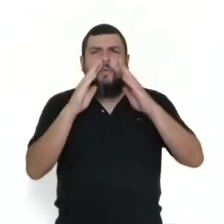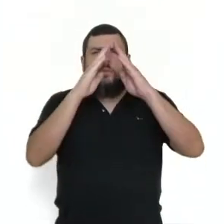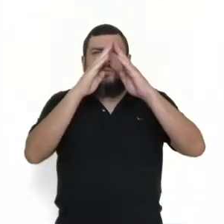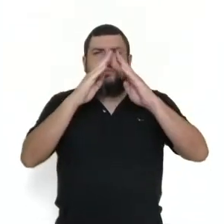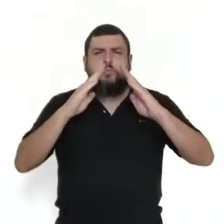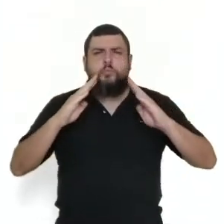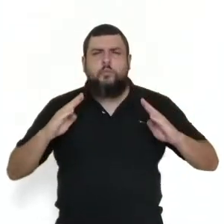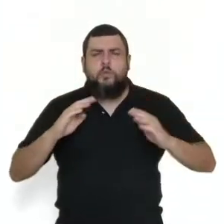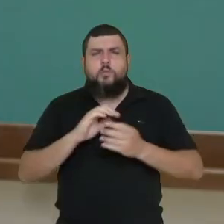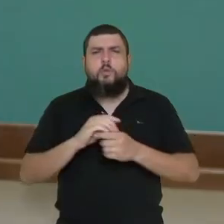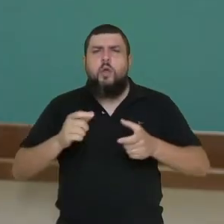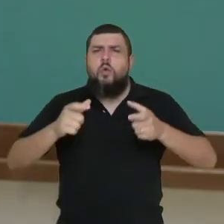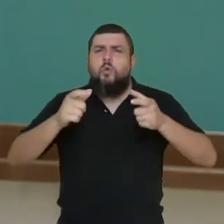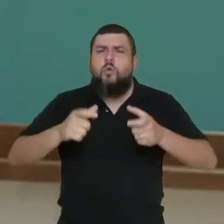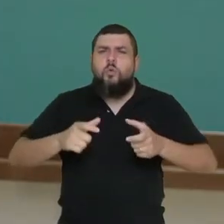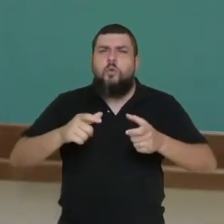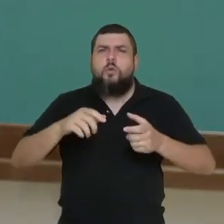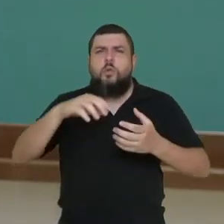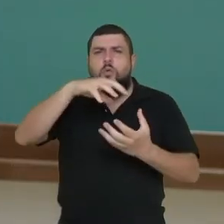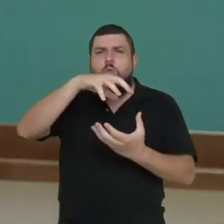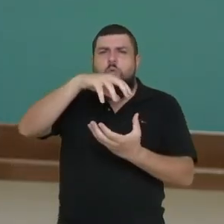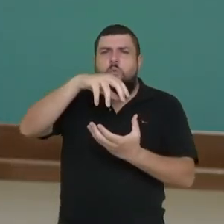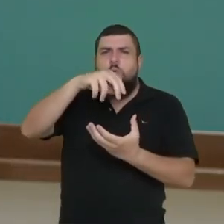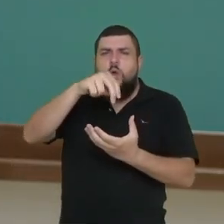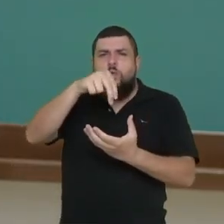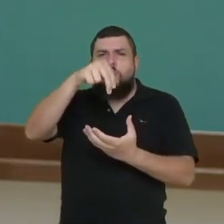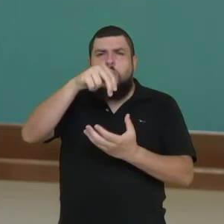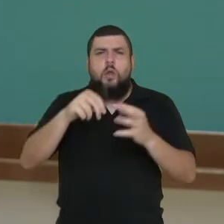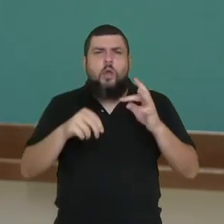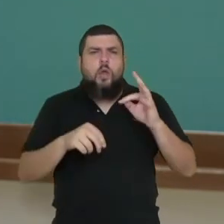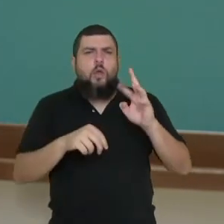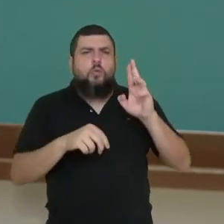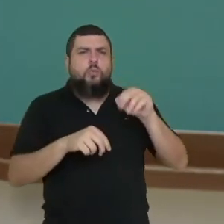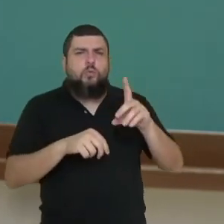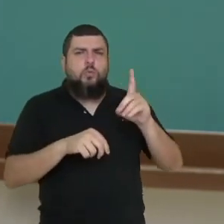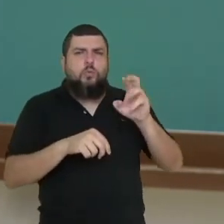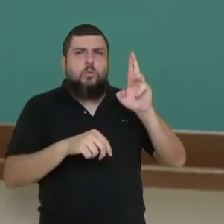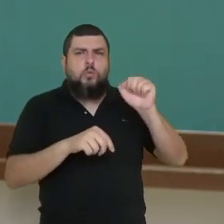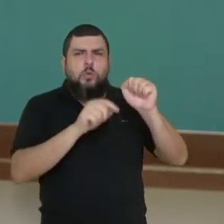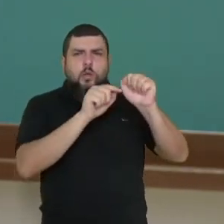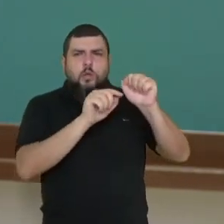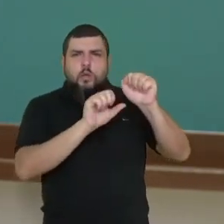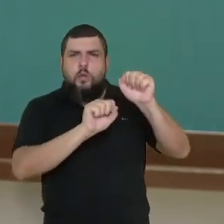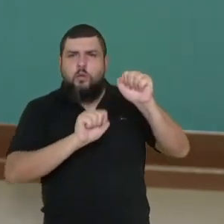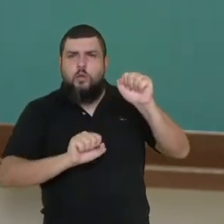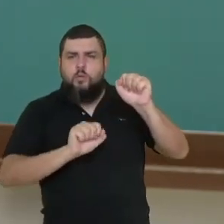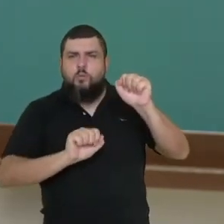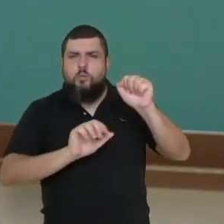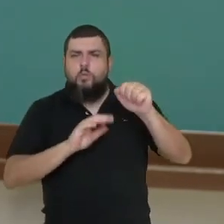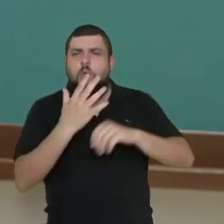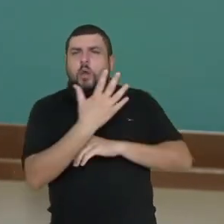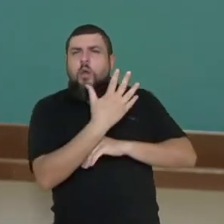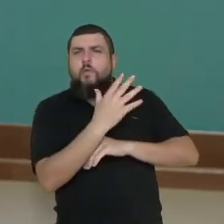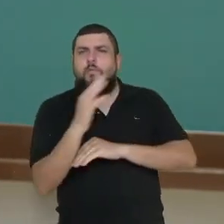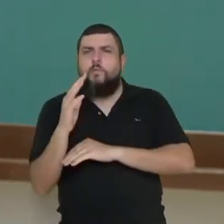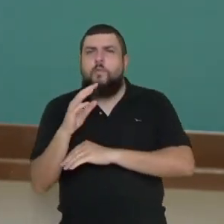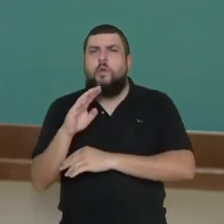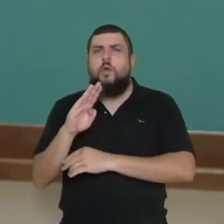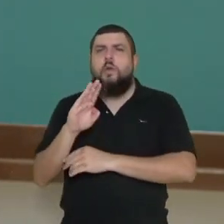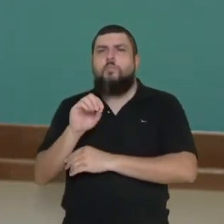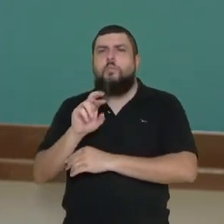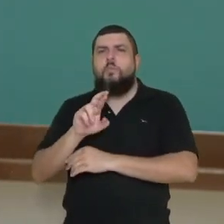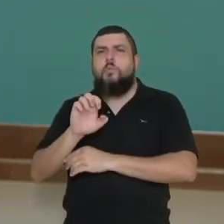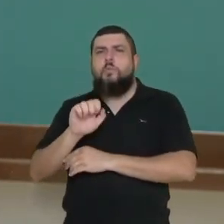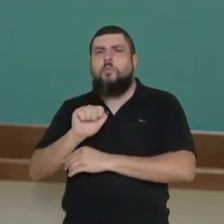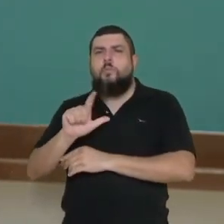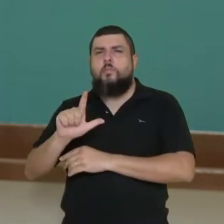hemisfério norte, logo ao sul da tundra. Abaixo da tundra já começa aqui a chamada floresta boreal. As plantas são coníferas e